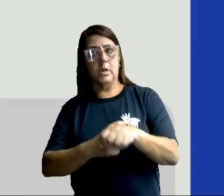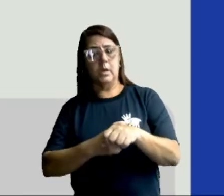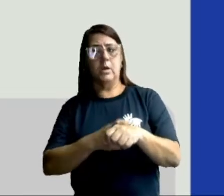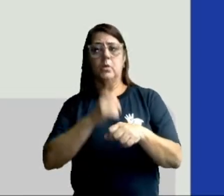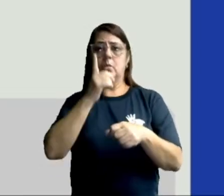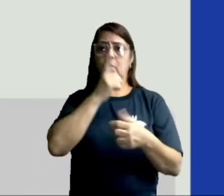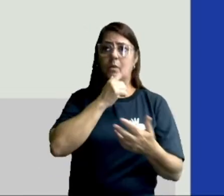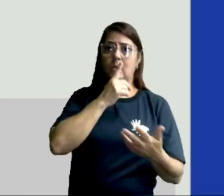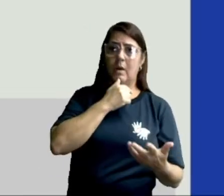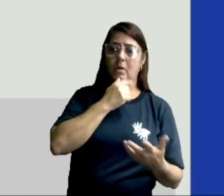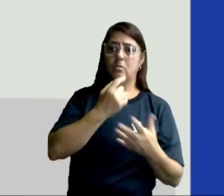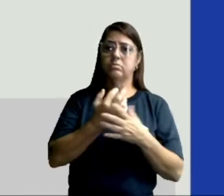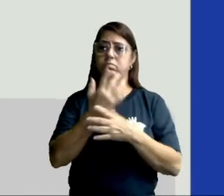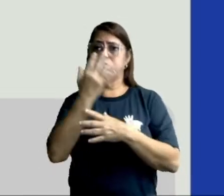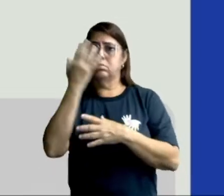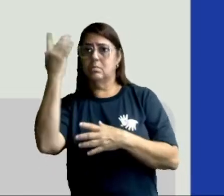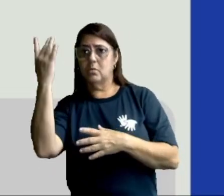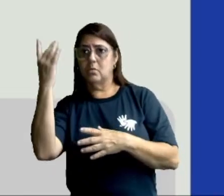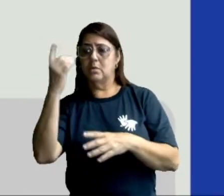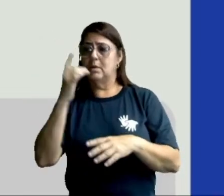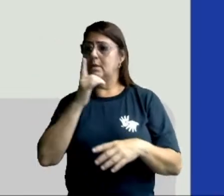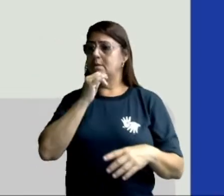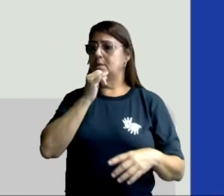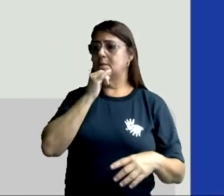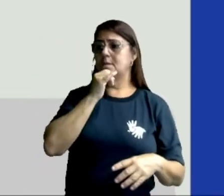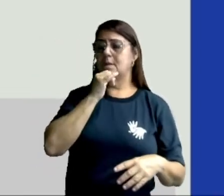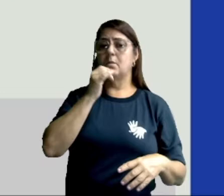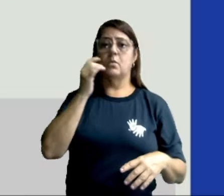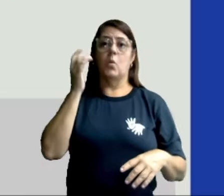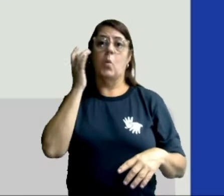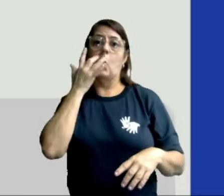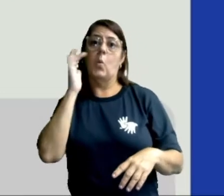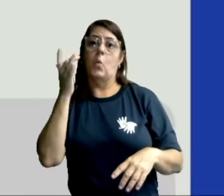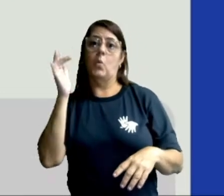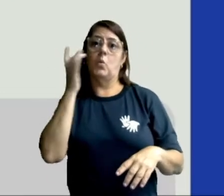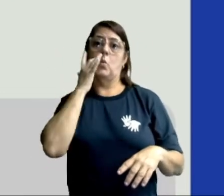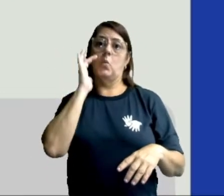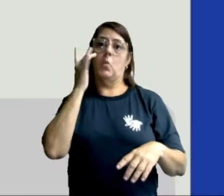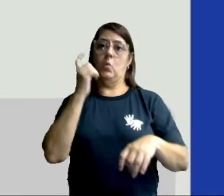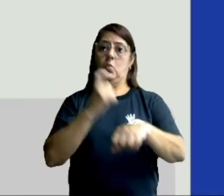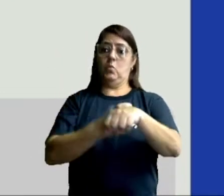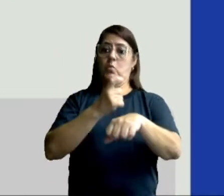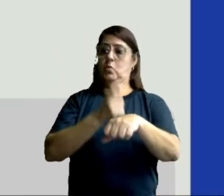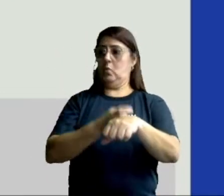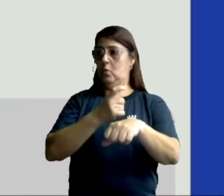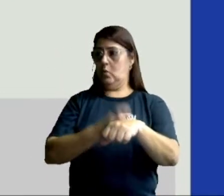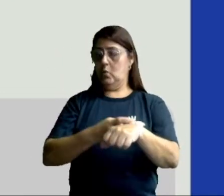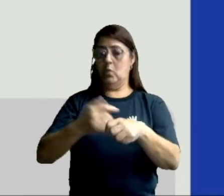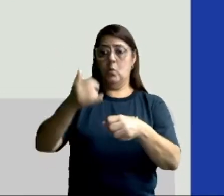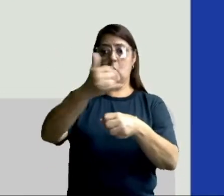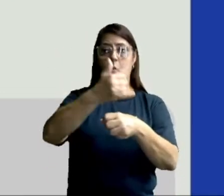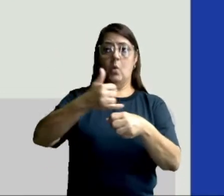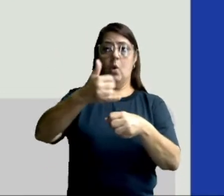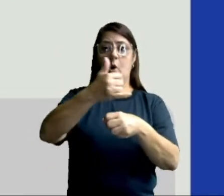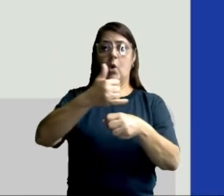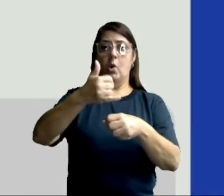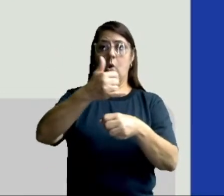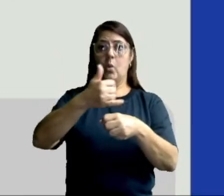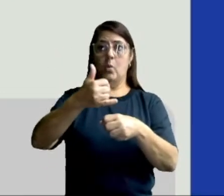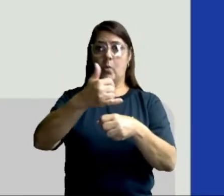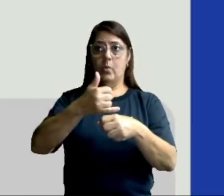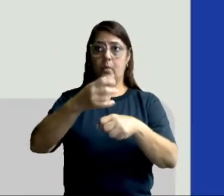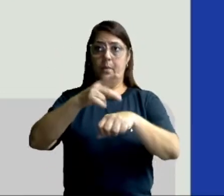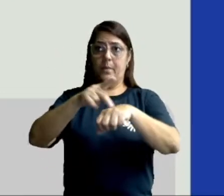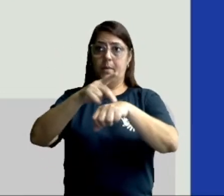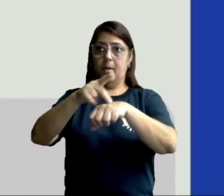líquido, gasoso. Como, por exemplo, aí a gente dá o exemplo da barrinha de ouro, que está no estado sólido, o petróleo, que é um